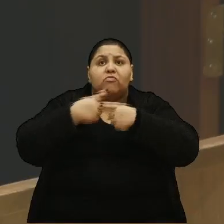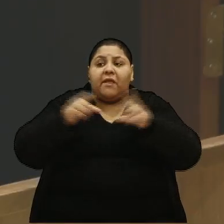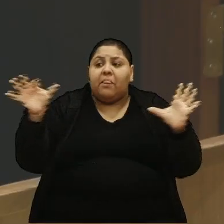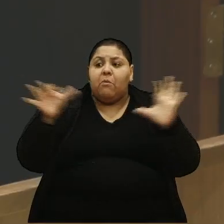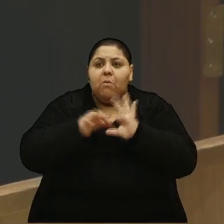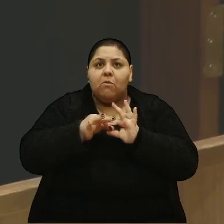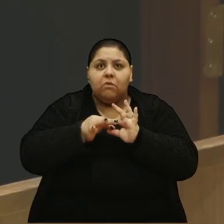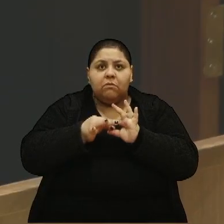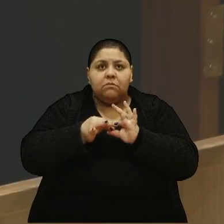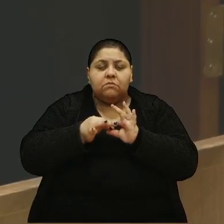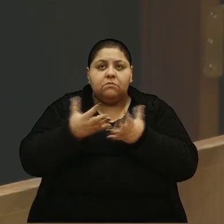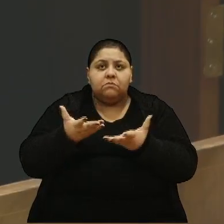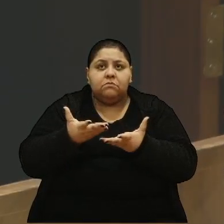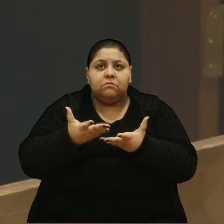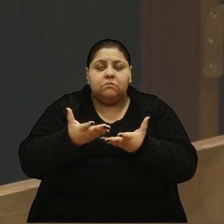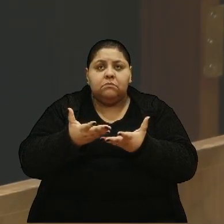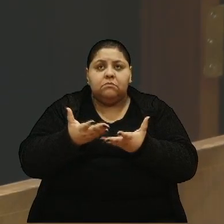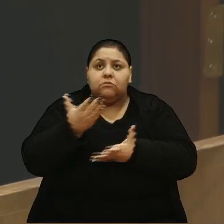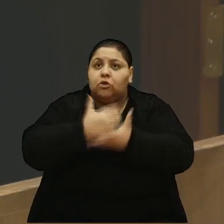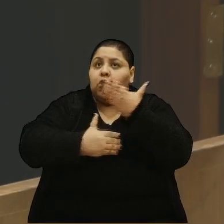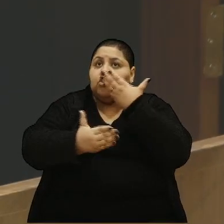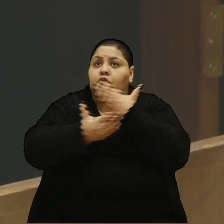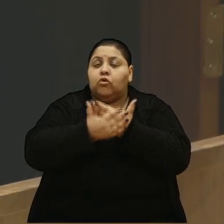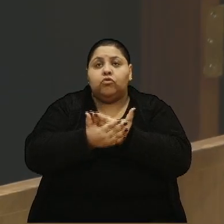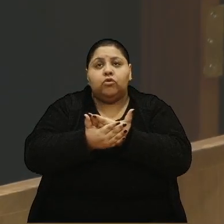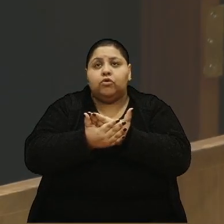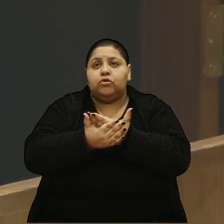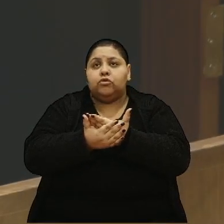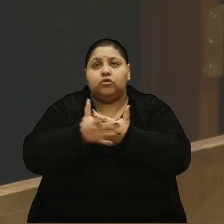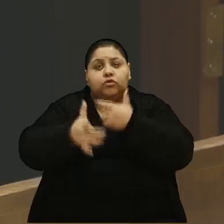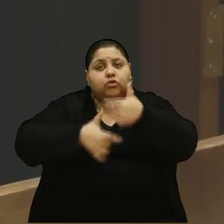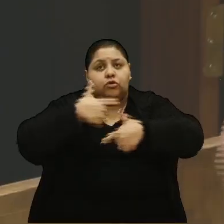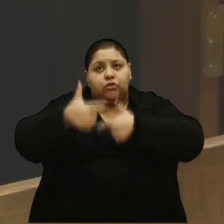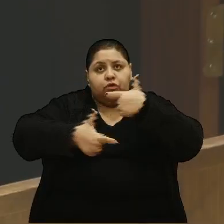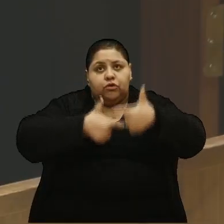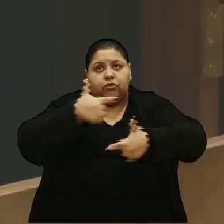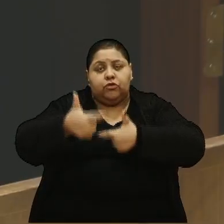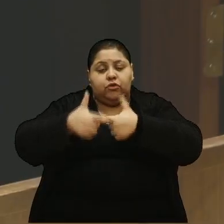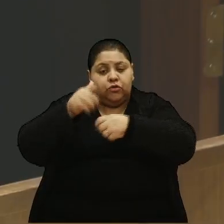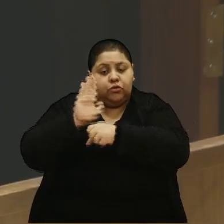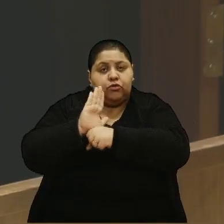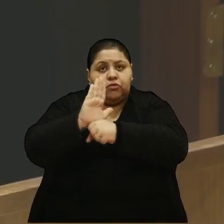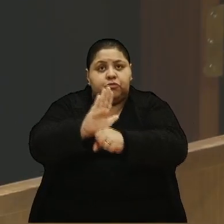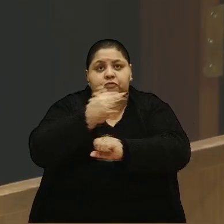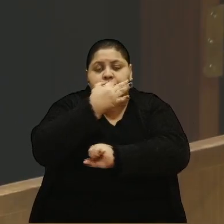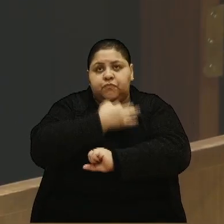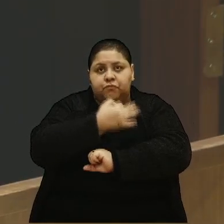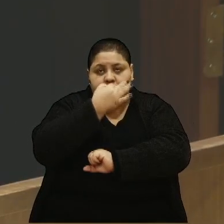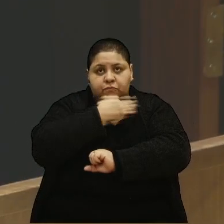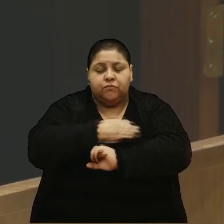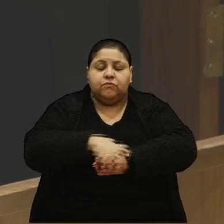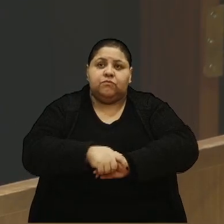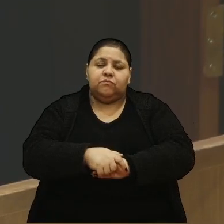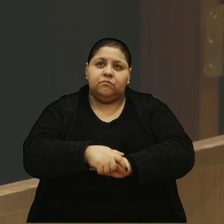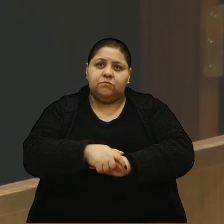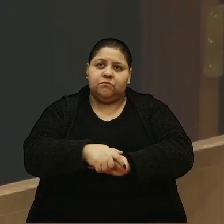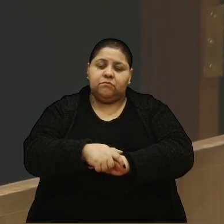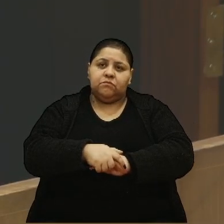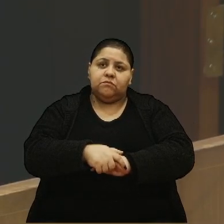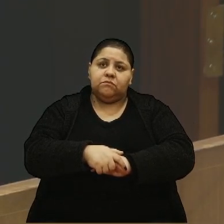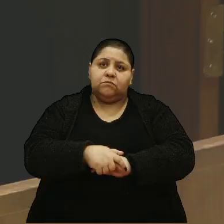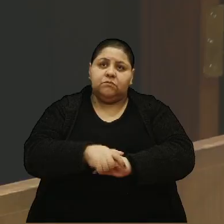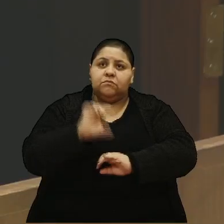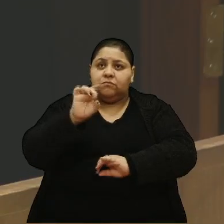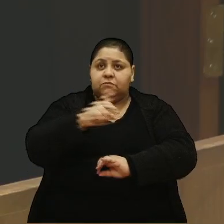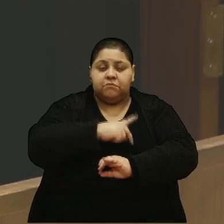unifica? Com isso todos estarão trabalhando em prol de Caxias do Sul. Seria